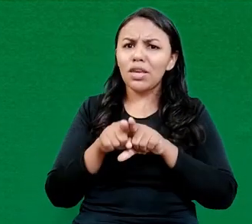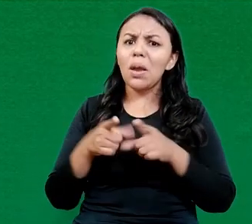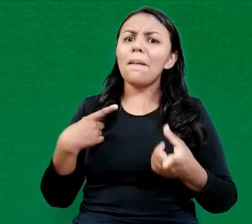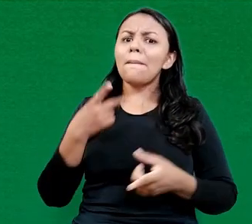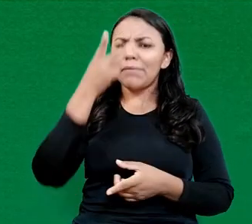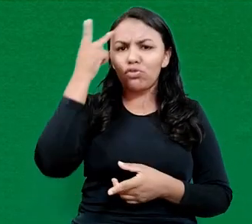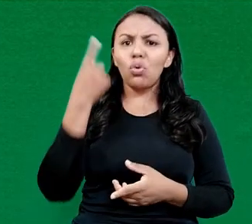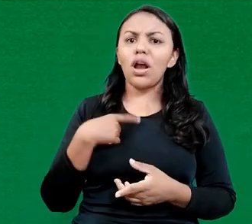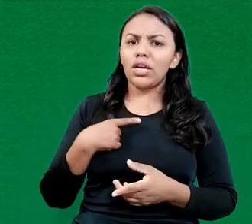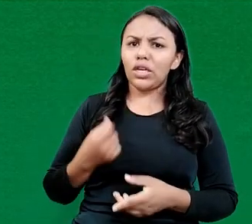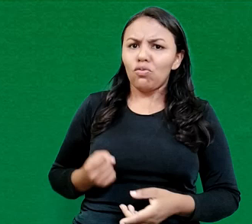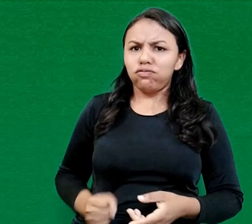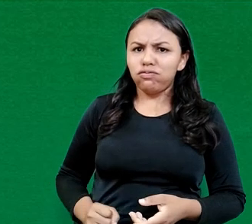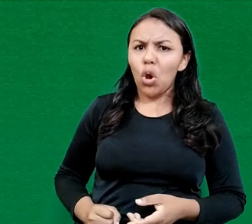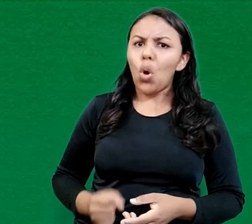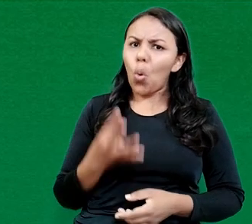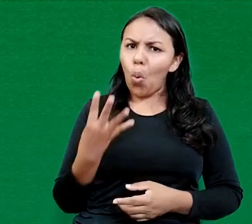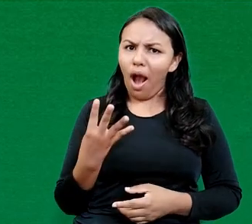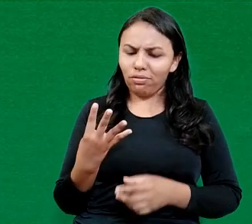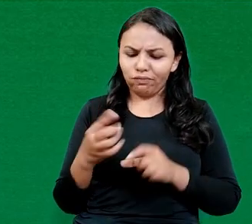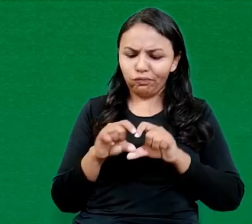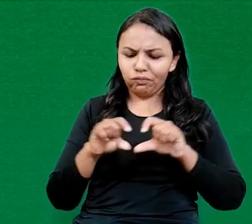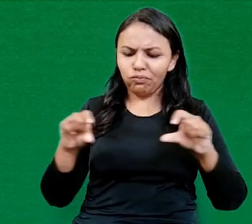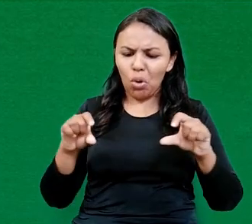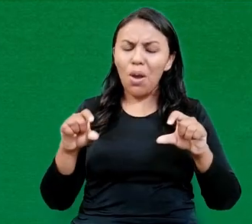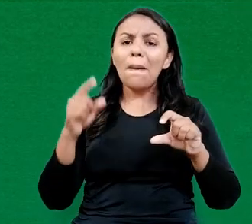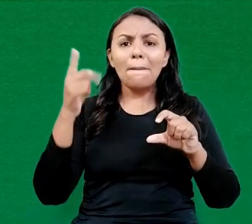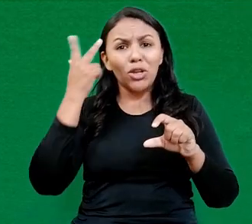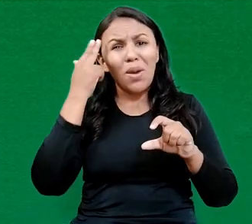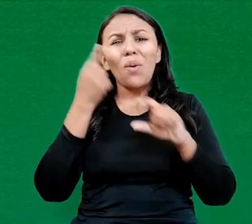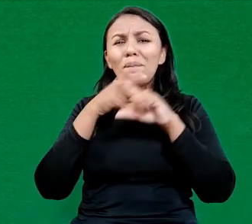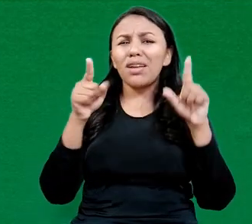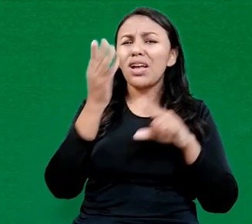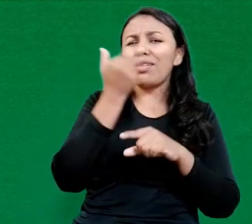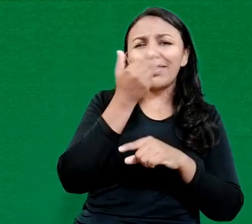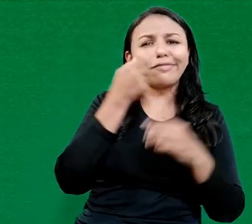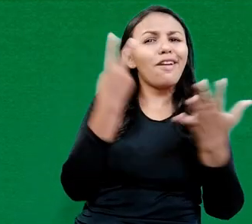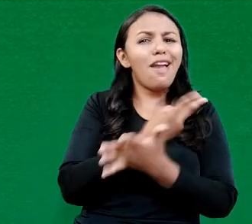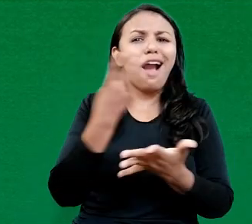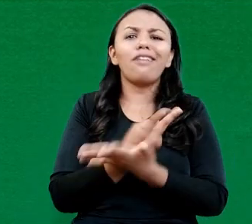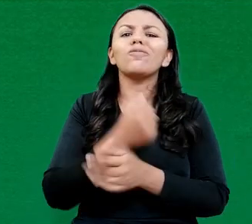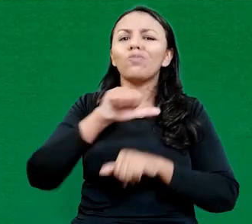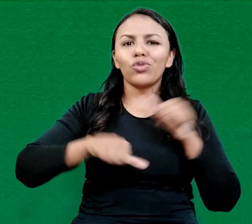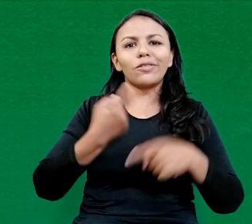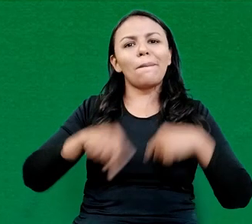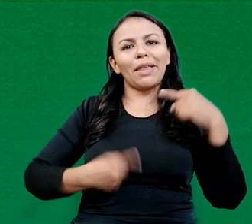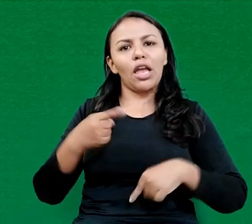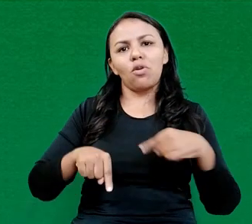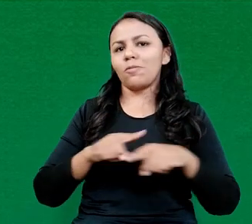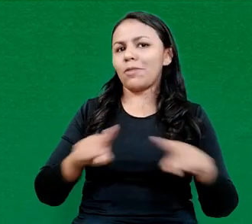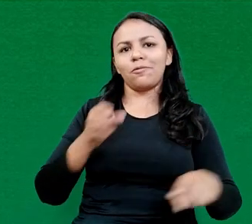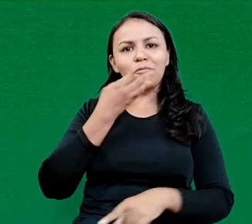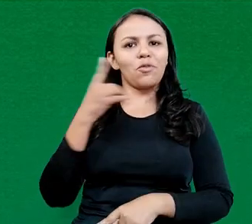4, que é considerada normal, mas que tem uma alimentação errada, que tem alterações metabólicas e que isso não é legal.